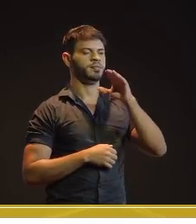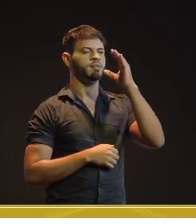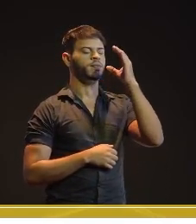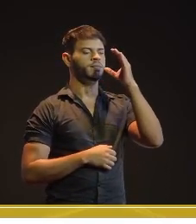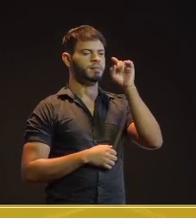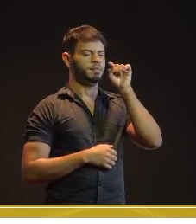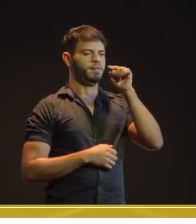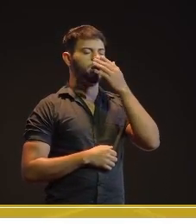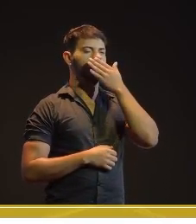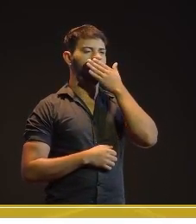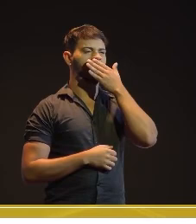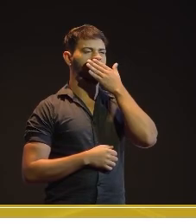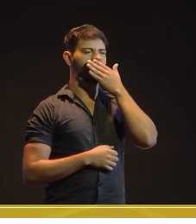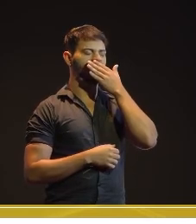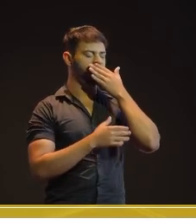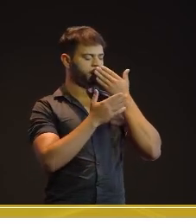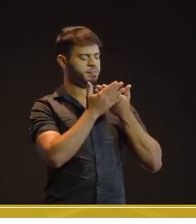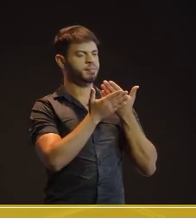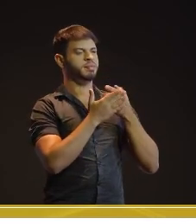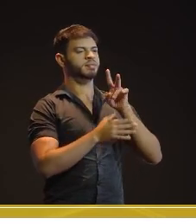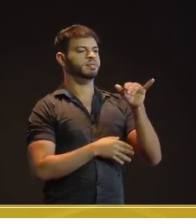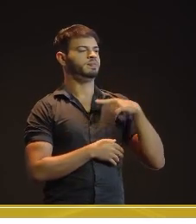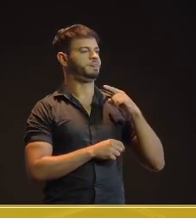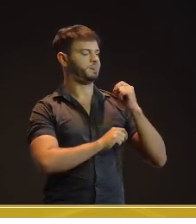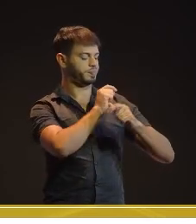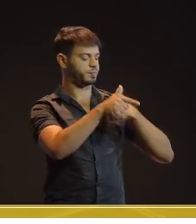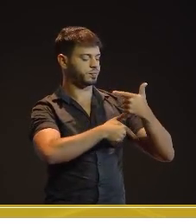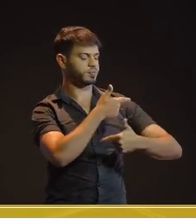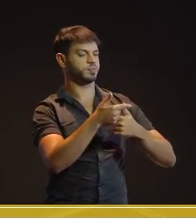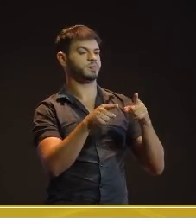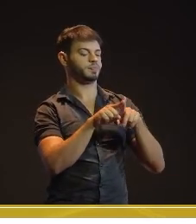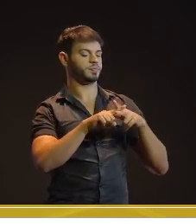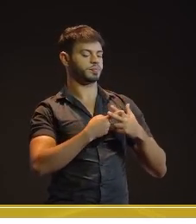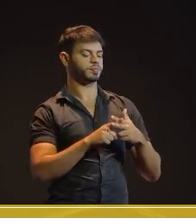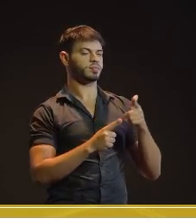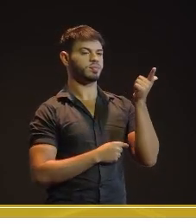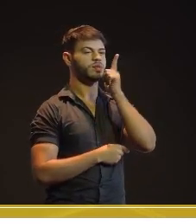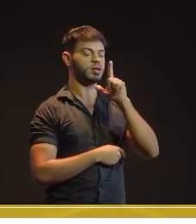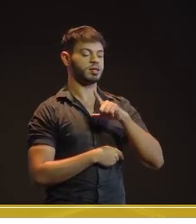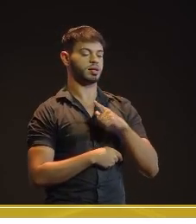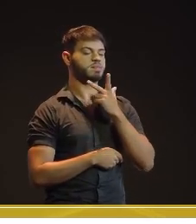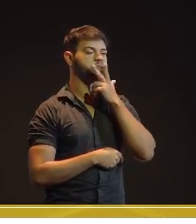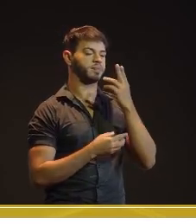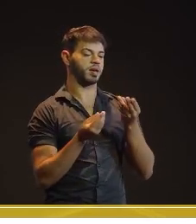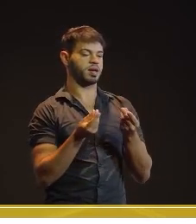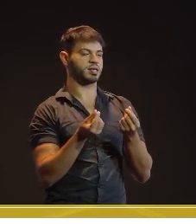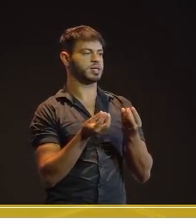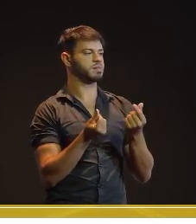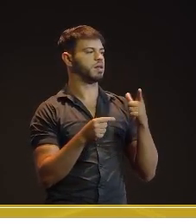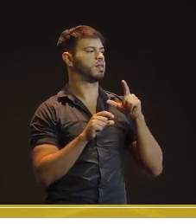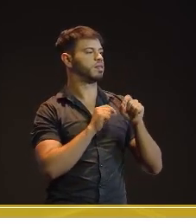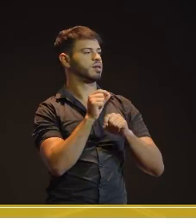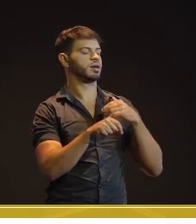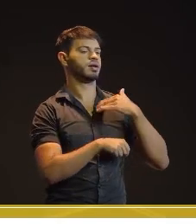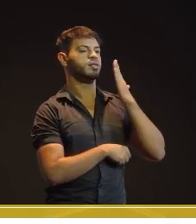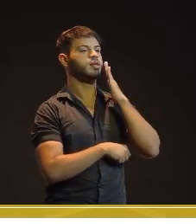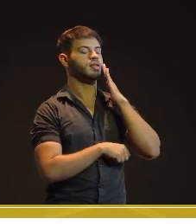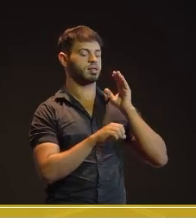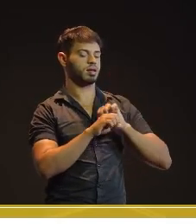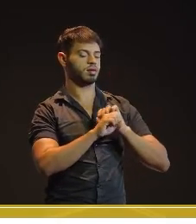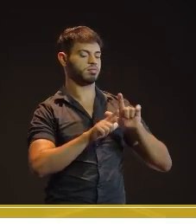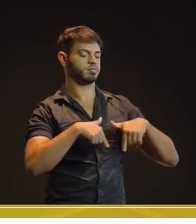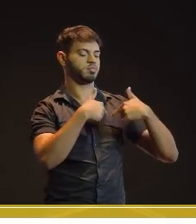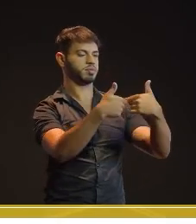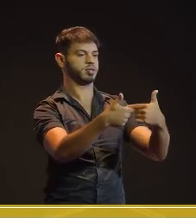está à nossa disposição. Quem vai trabalhar na operação e manutenção consegue ter a sensibilidade de entender os próximos desafios